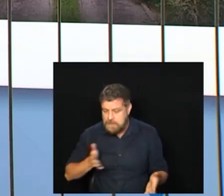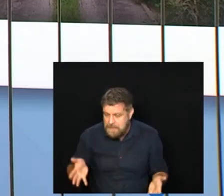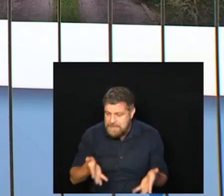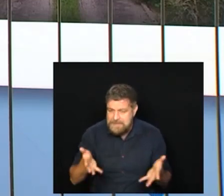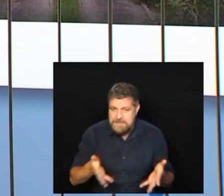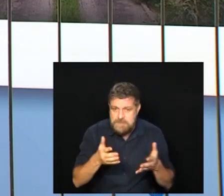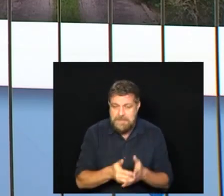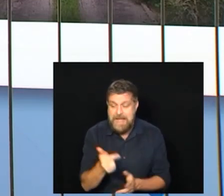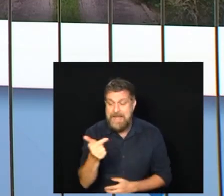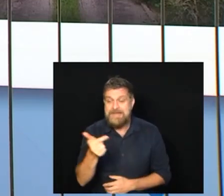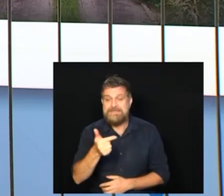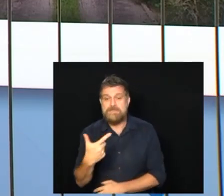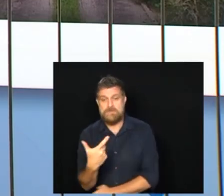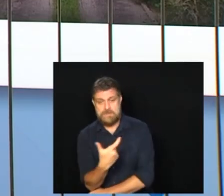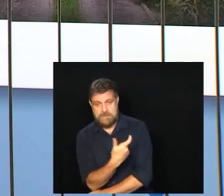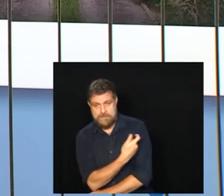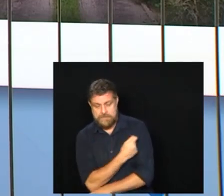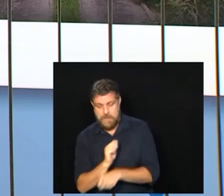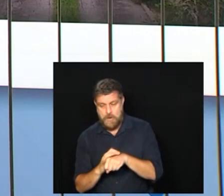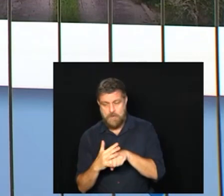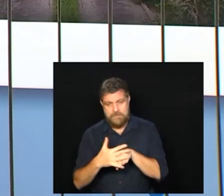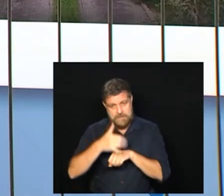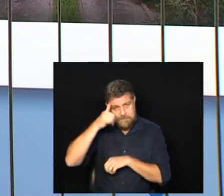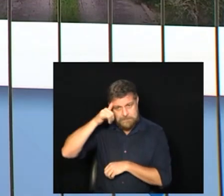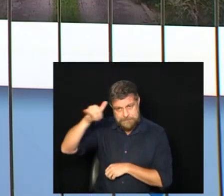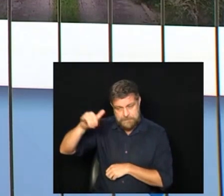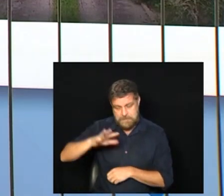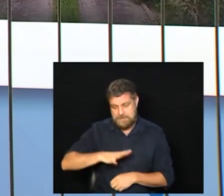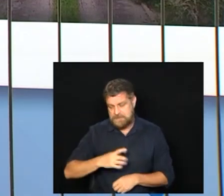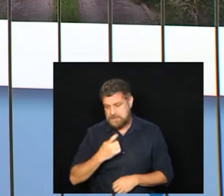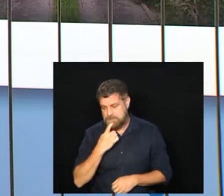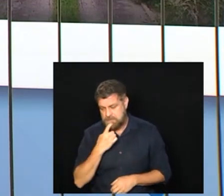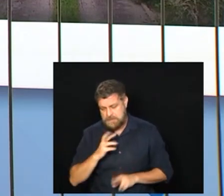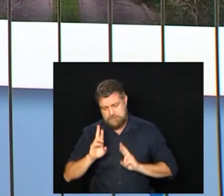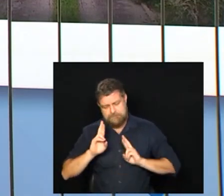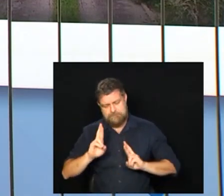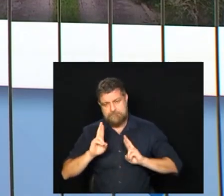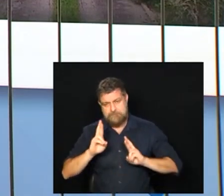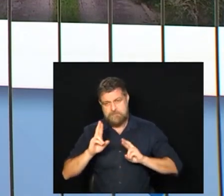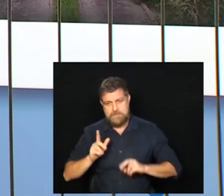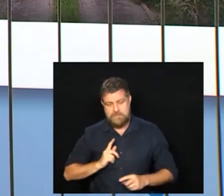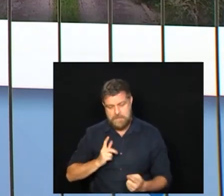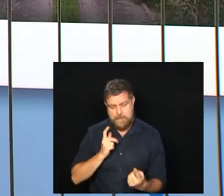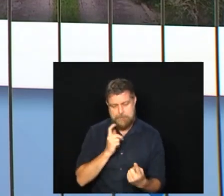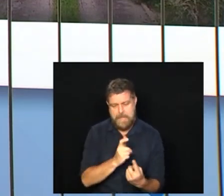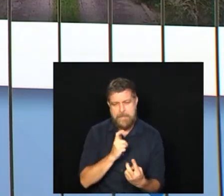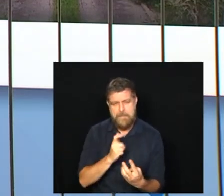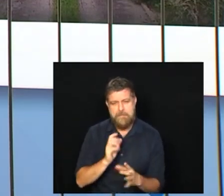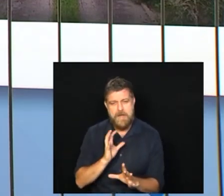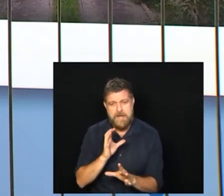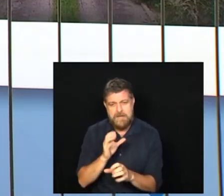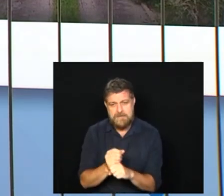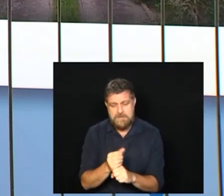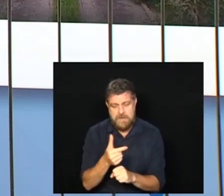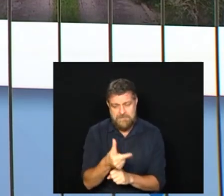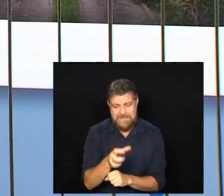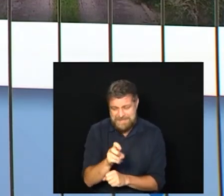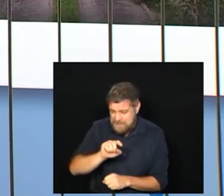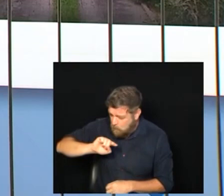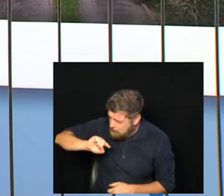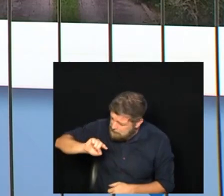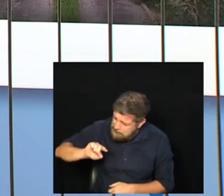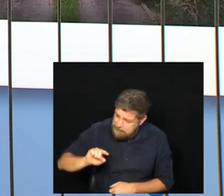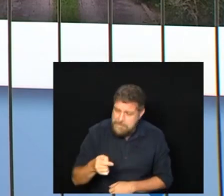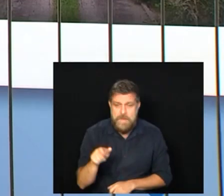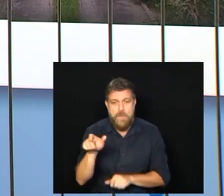da segunda dose contra a Covid-19 aqui na cidade. A expectativa é vacinar mais de 25 mil